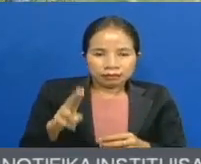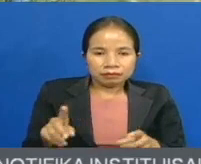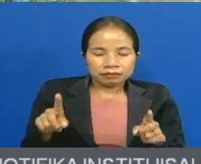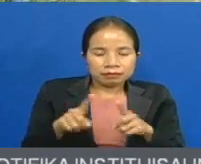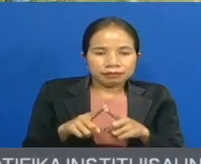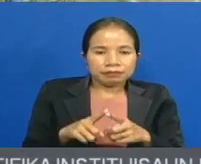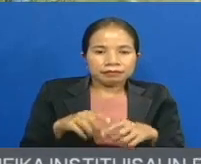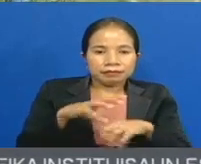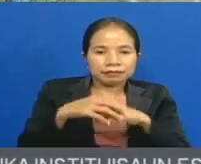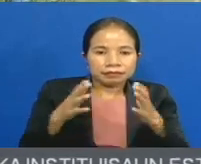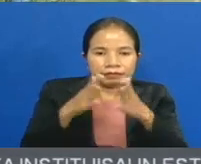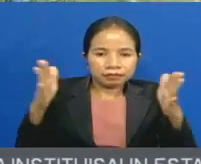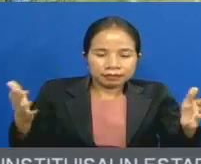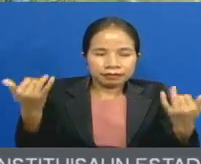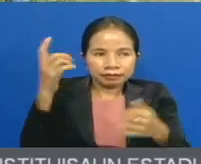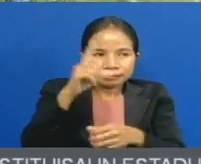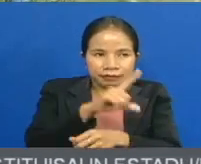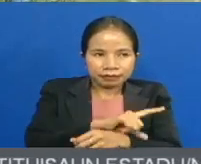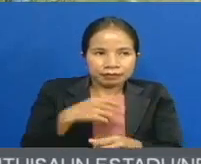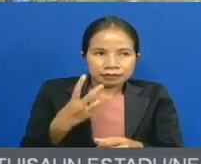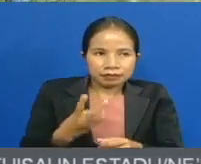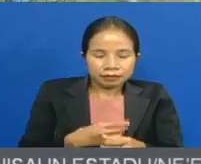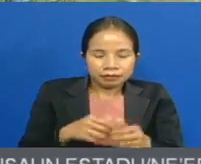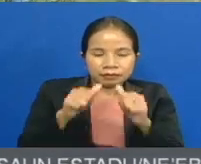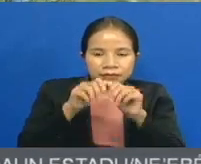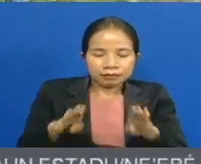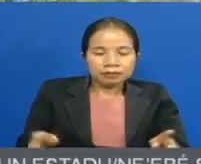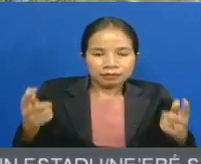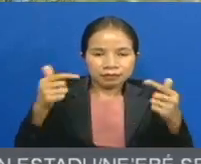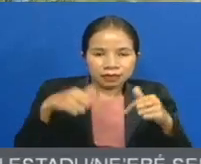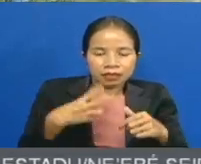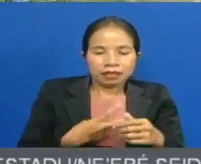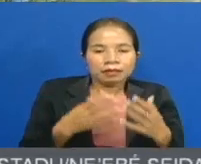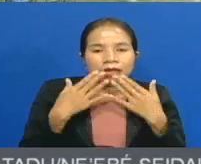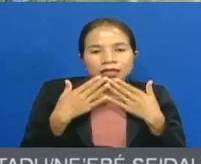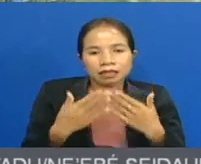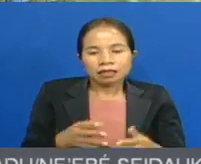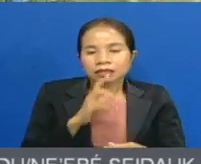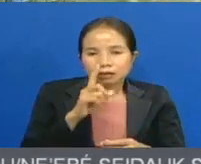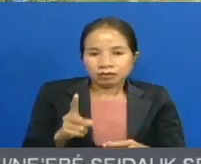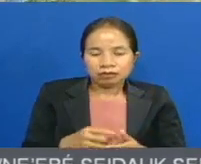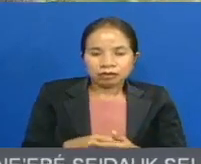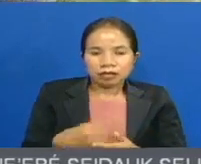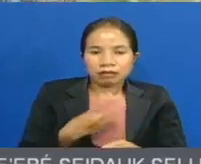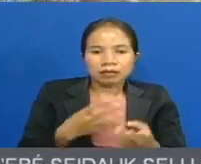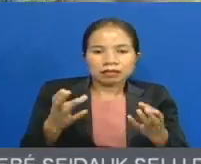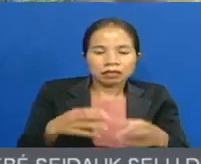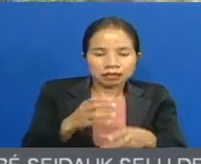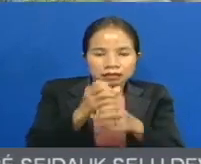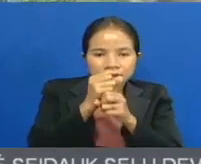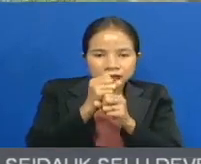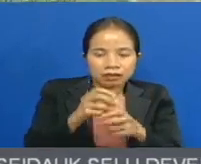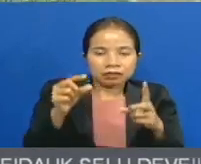aí, Liu, Anela. Anta Uhin Loron, a administradora Tuno na Mai, a minha credência Tebes, a minha carcimo. Honi,